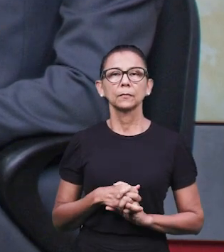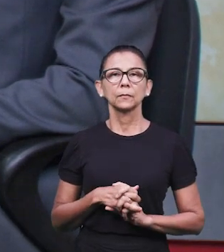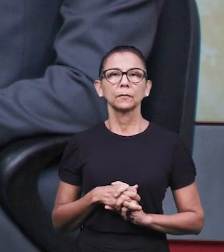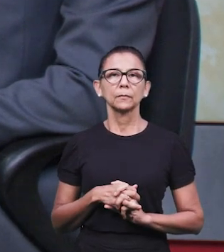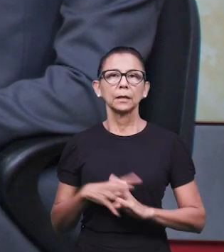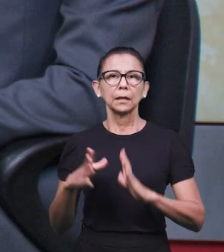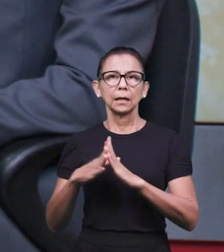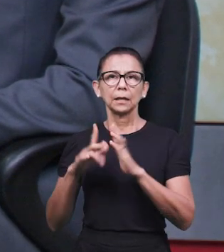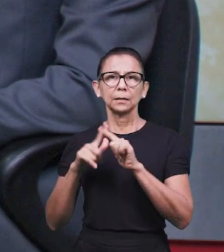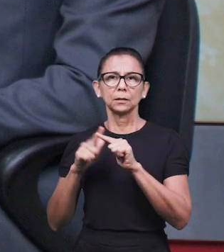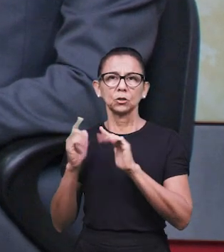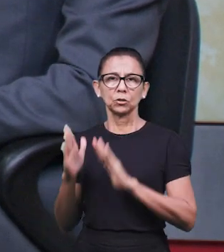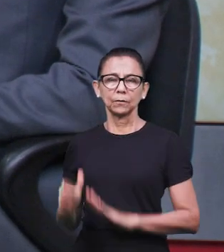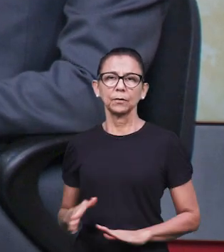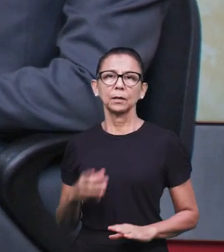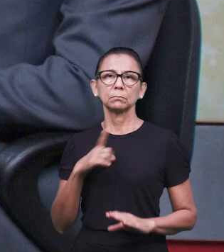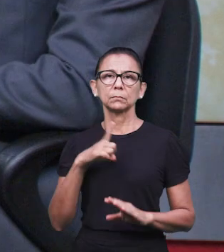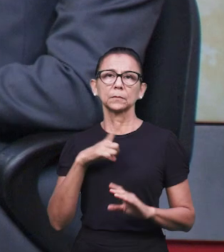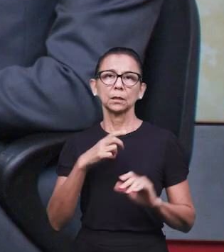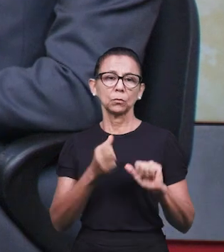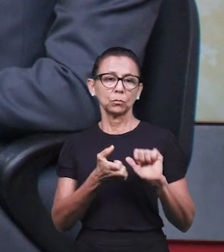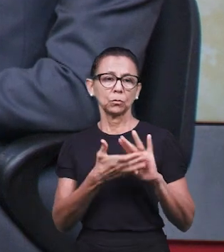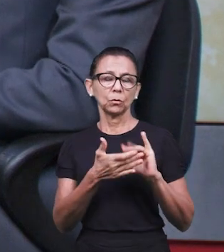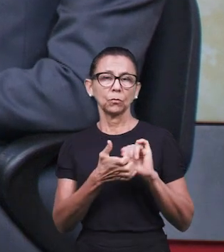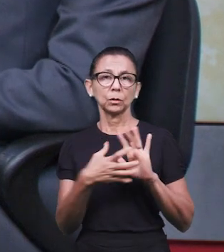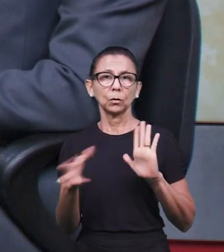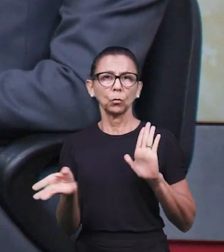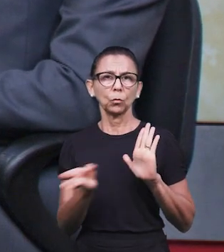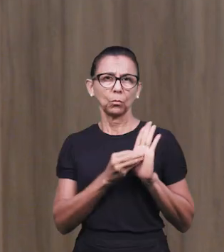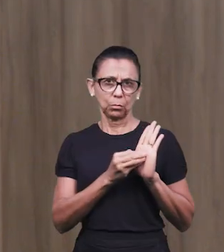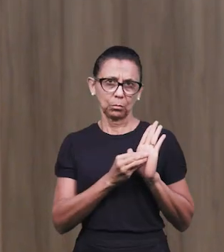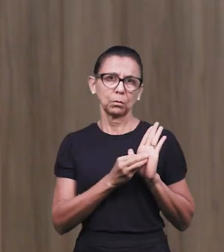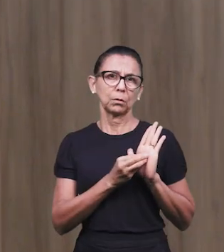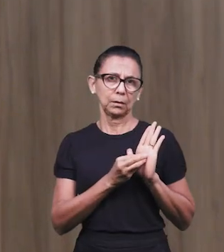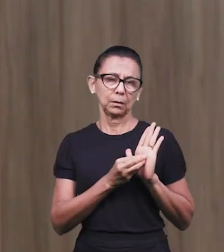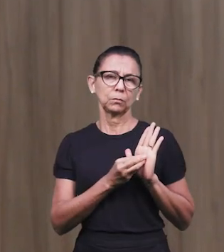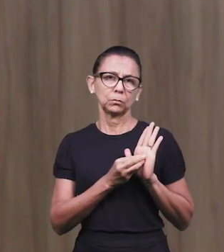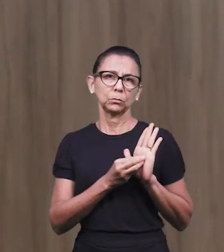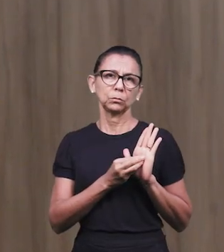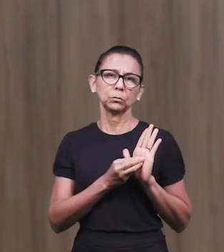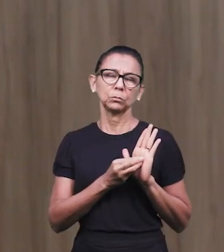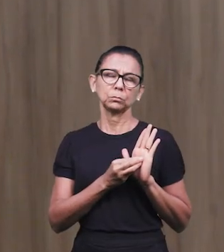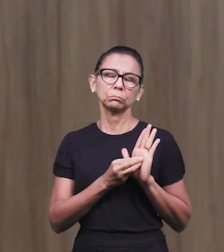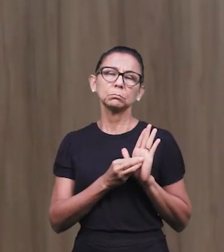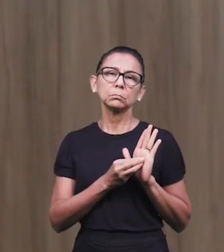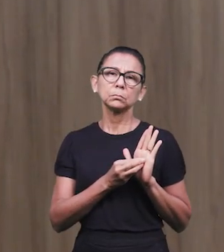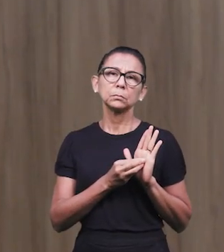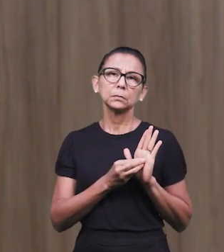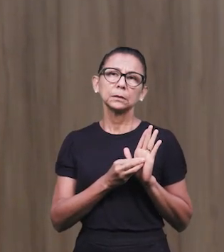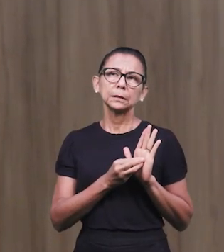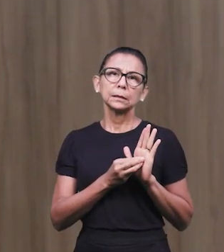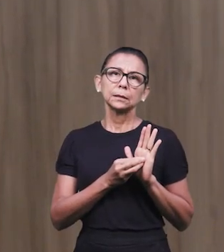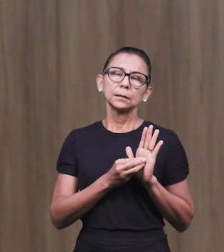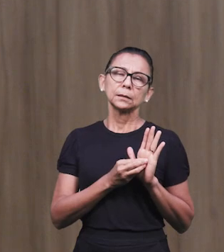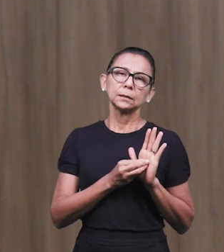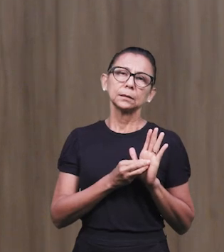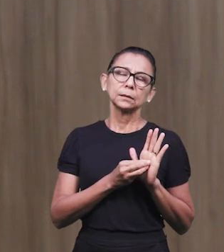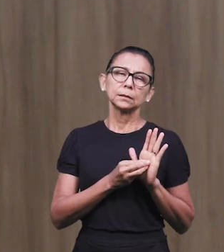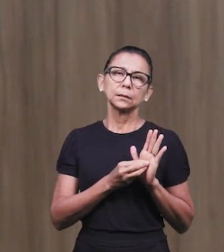fiel, ele tem um conteúdo que o define bem. O louvor,